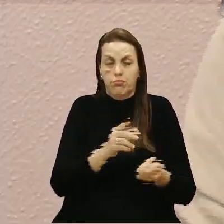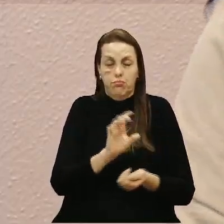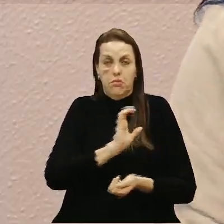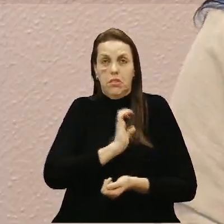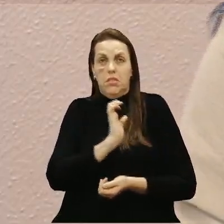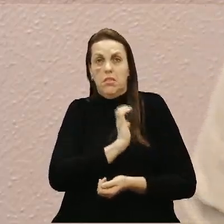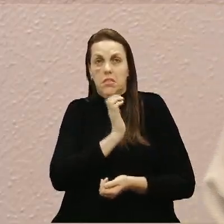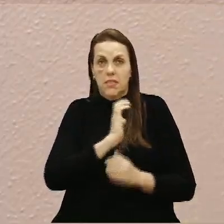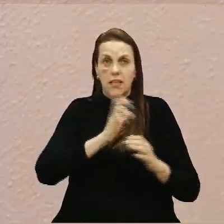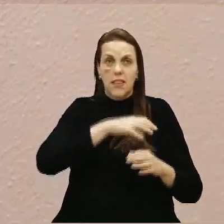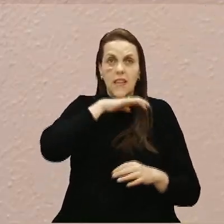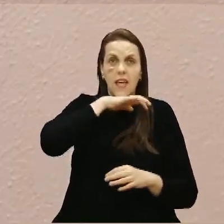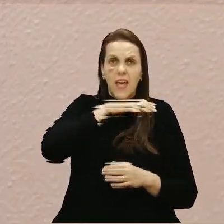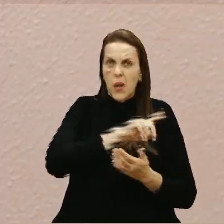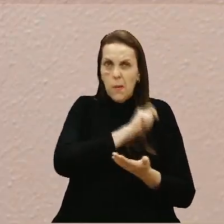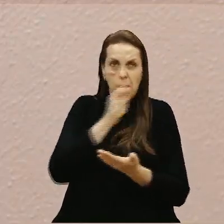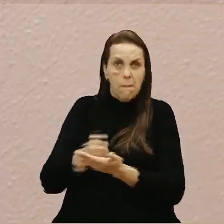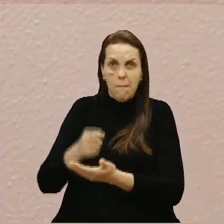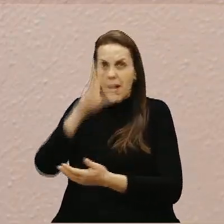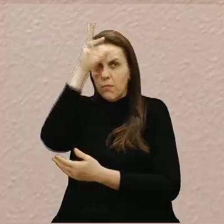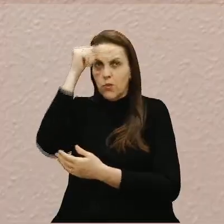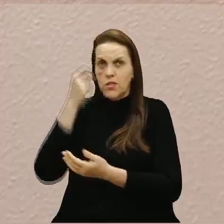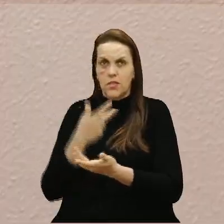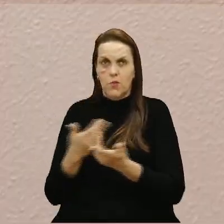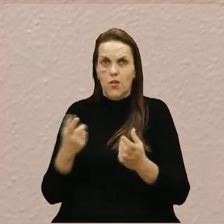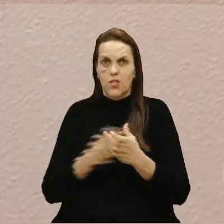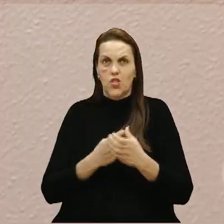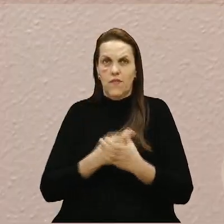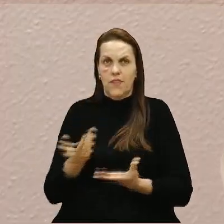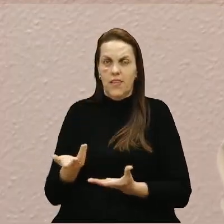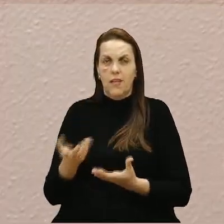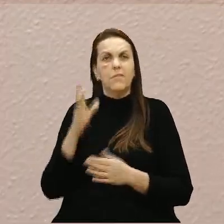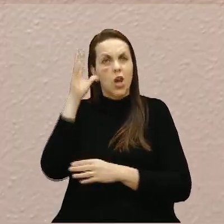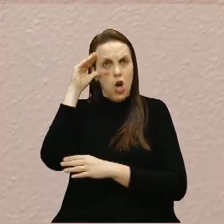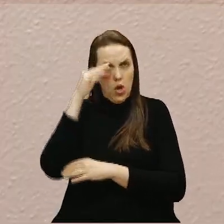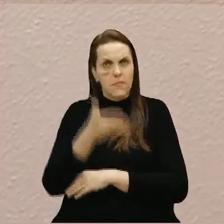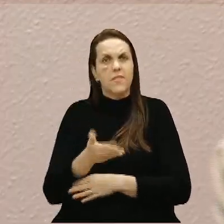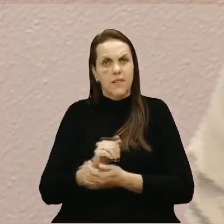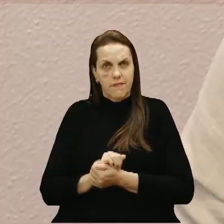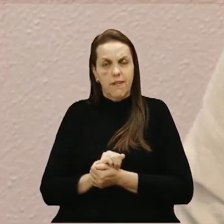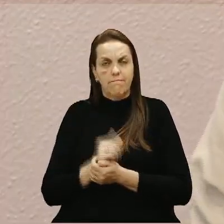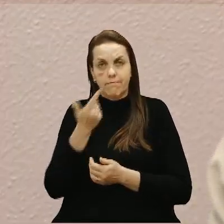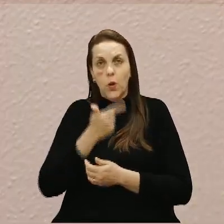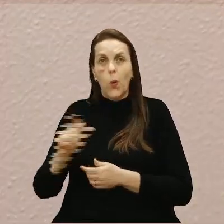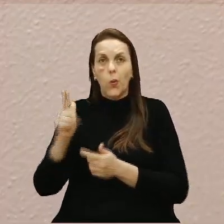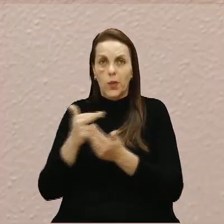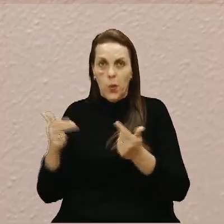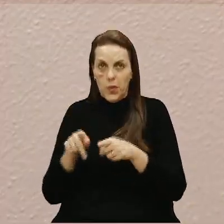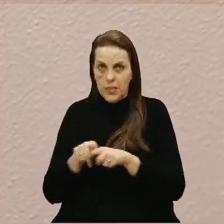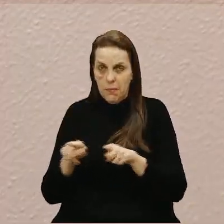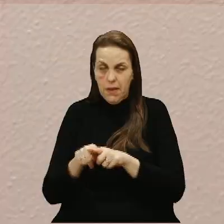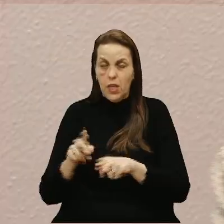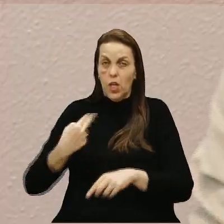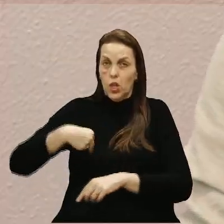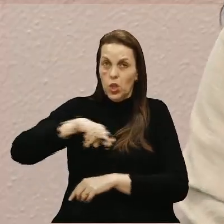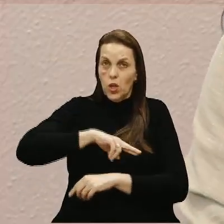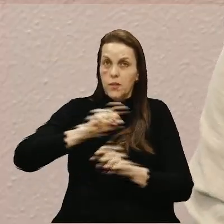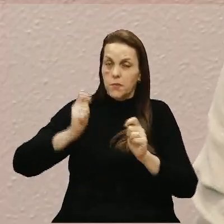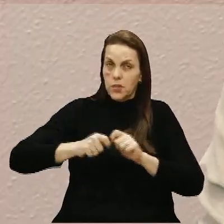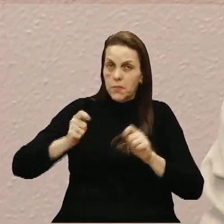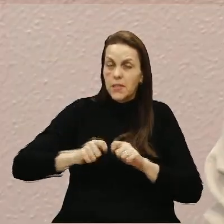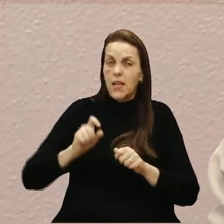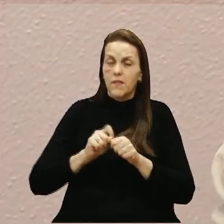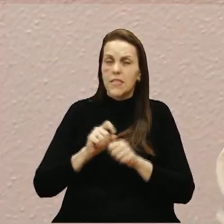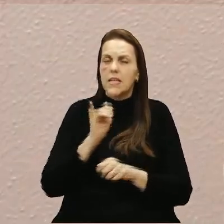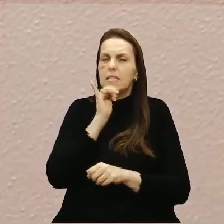daqui a pouco não quita suas dívidas com o município. Isso é algo que a gente precisa observar. Outra coisa, nós podemos fazer com que, por